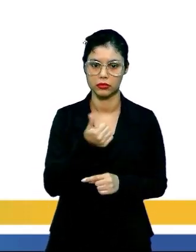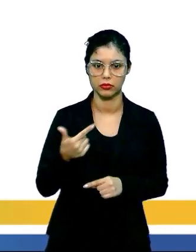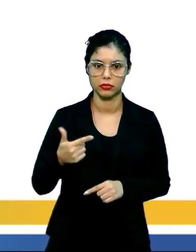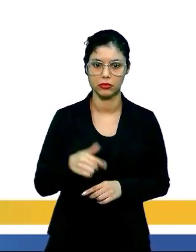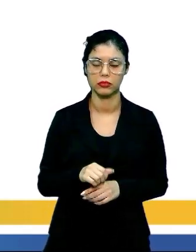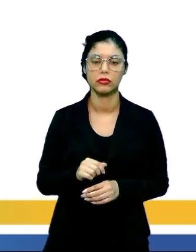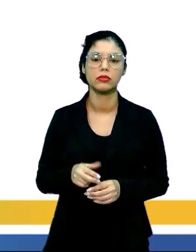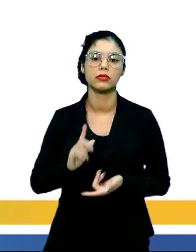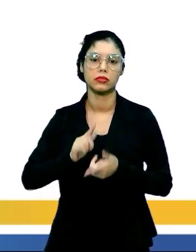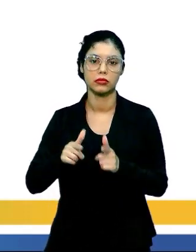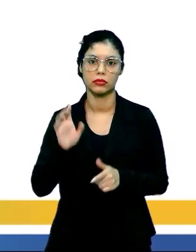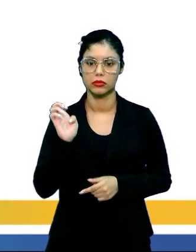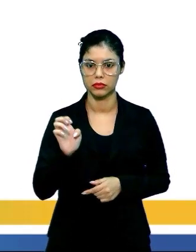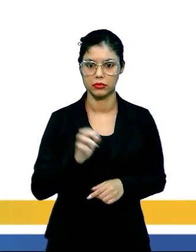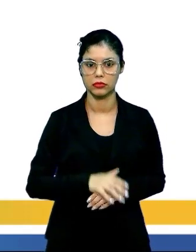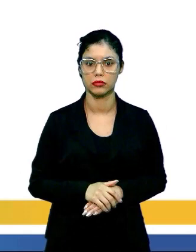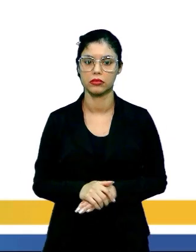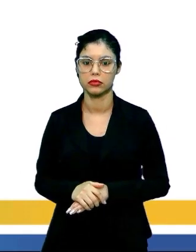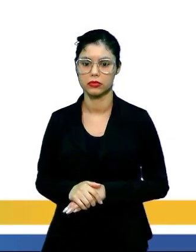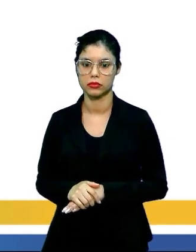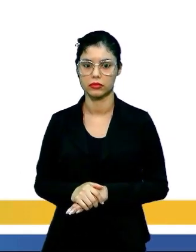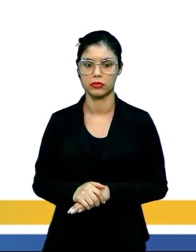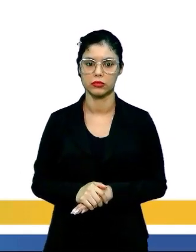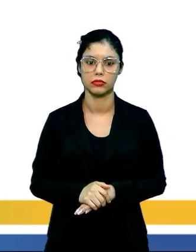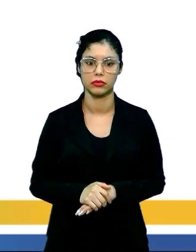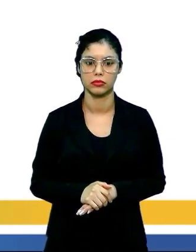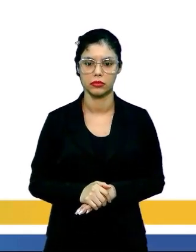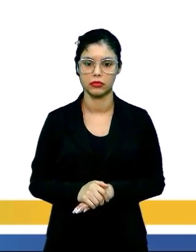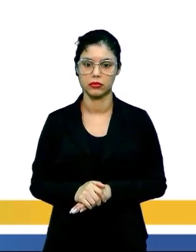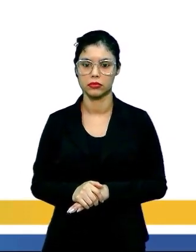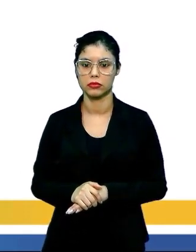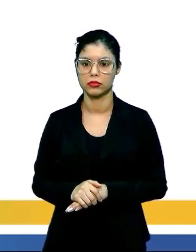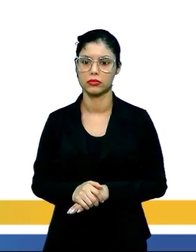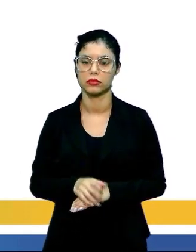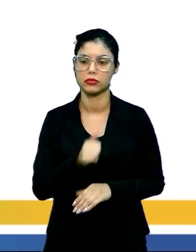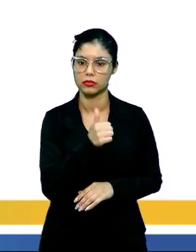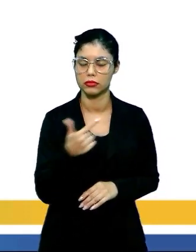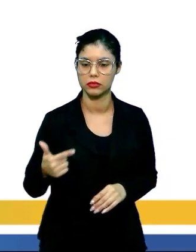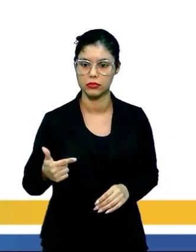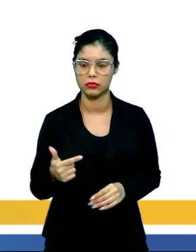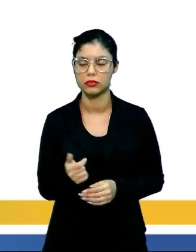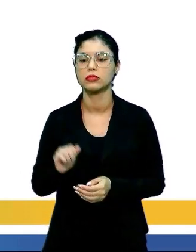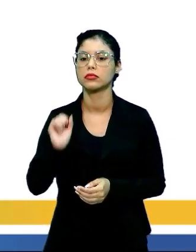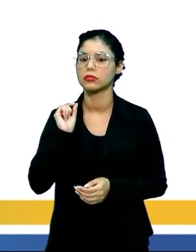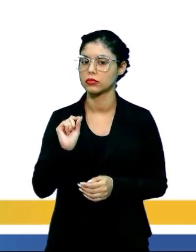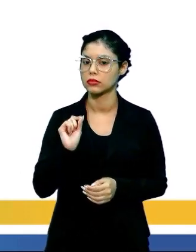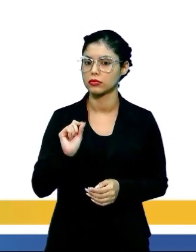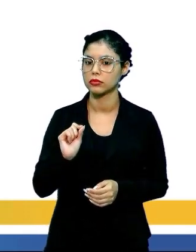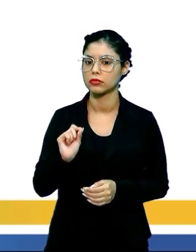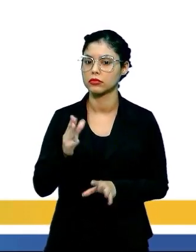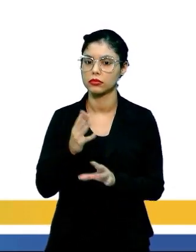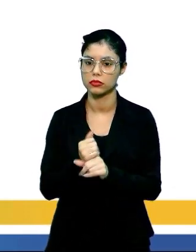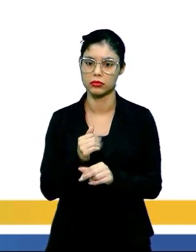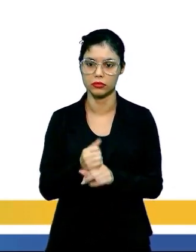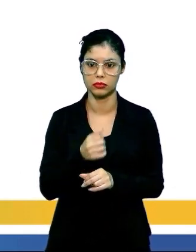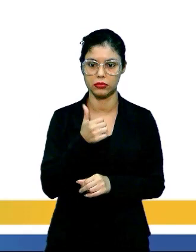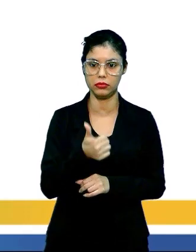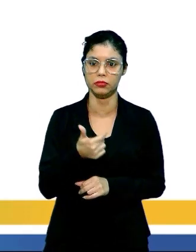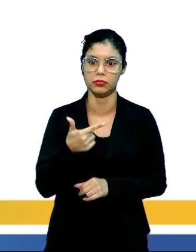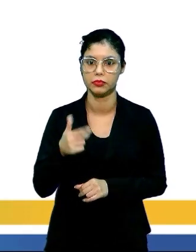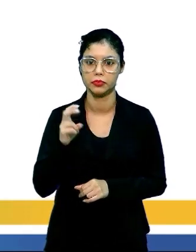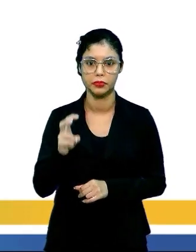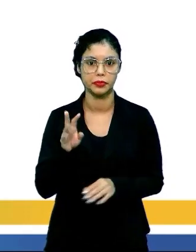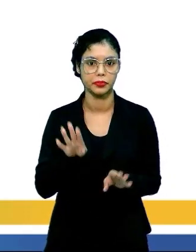12. Gabarito é a letra E. Tá ok? Ó. O 12 corresponde ao 25º